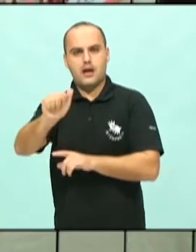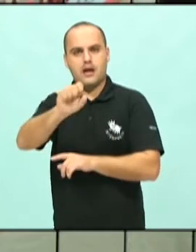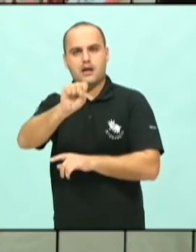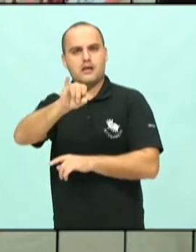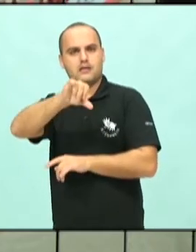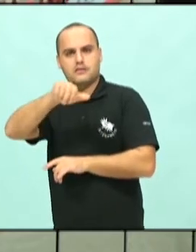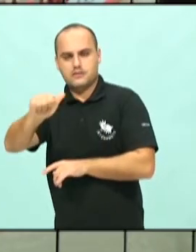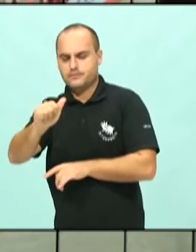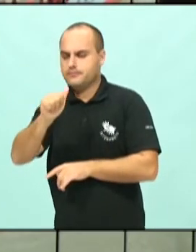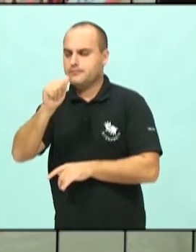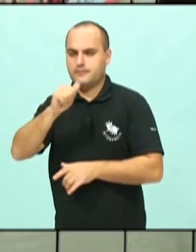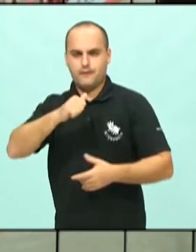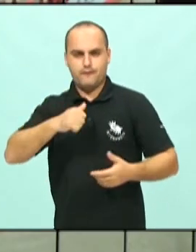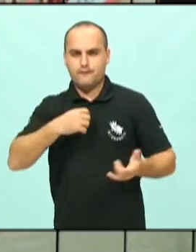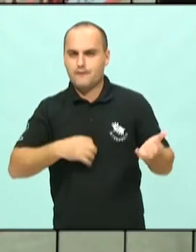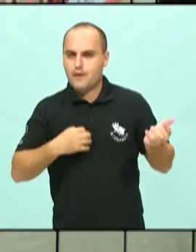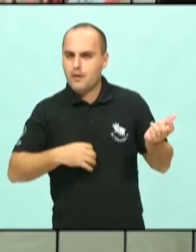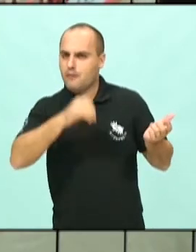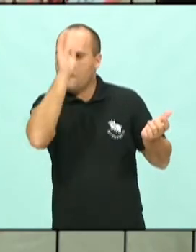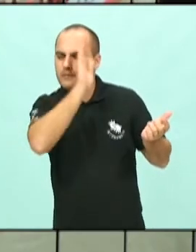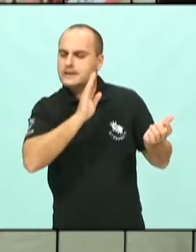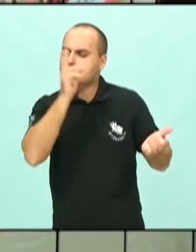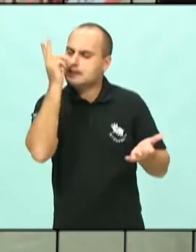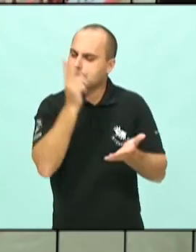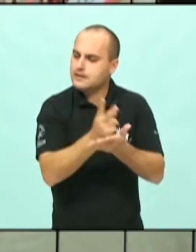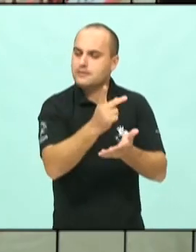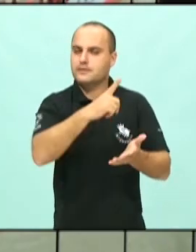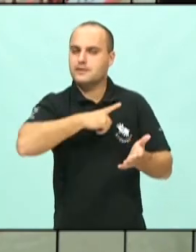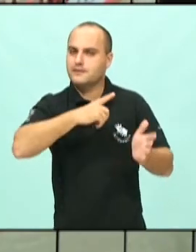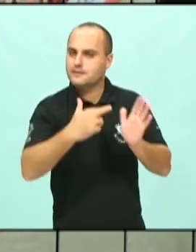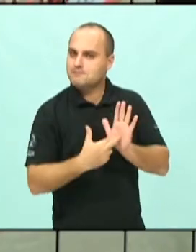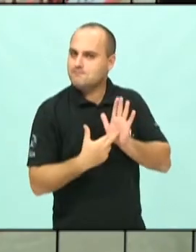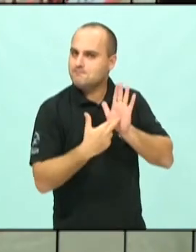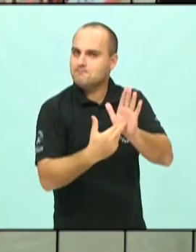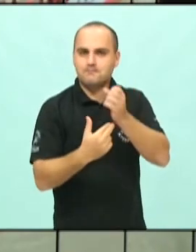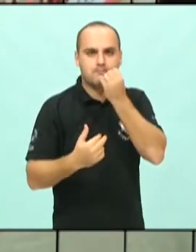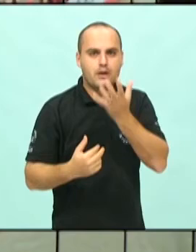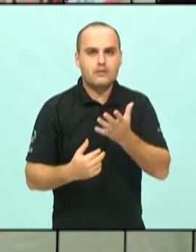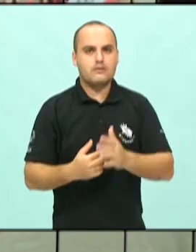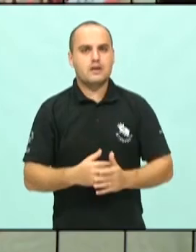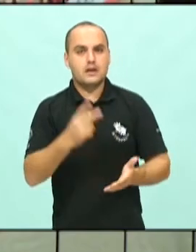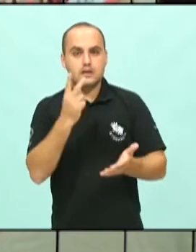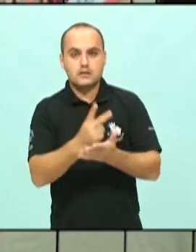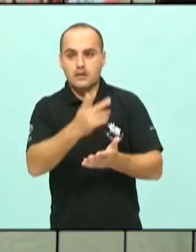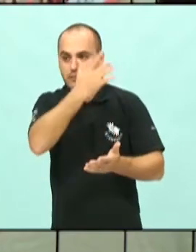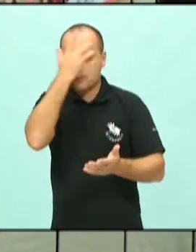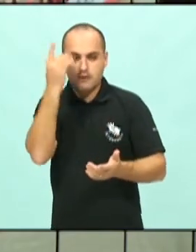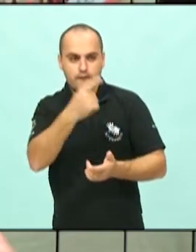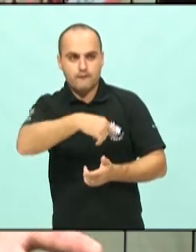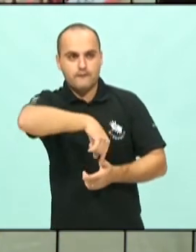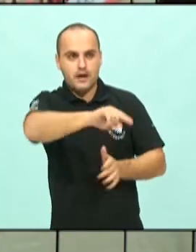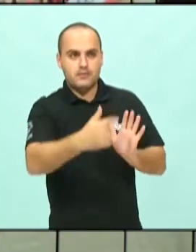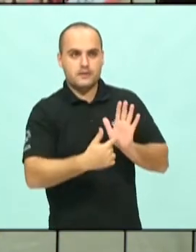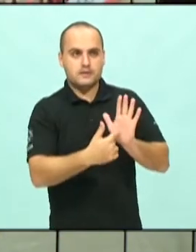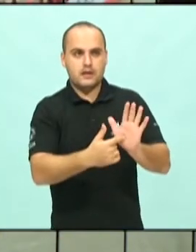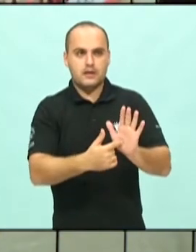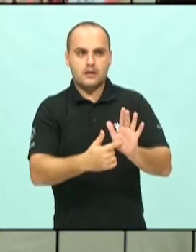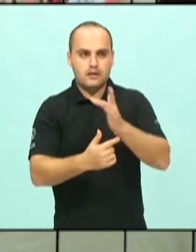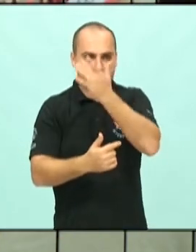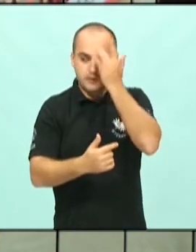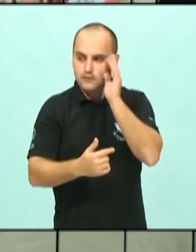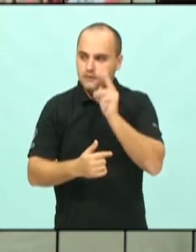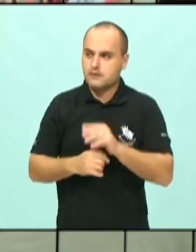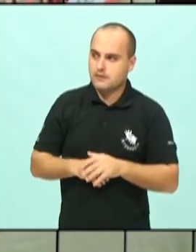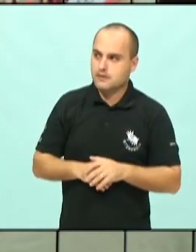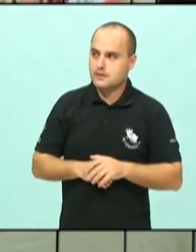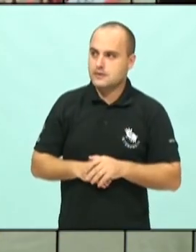teve grandes representantes, né? E sempre se cria muita expectativa sobre o músico brasileiro que vai se apresentar, né? Então, estava falando em off aqui,